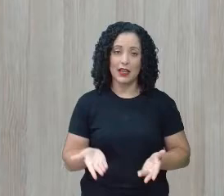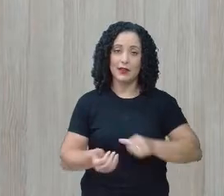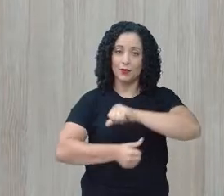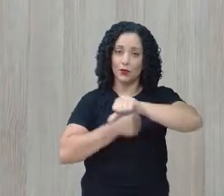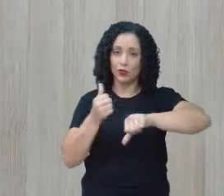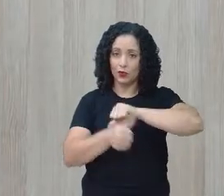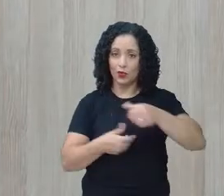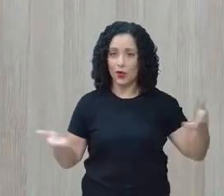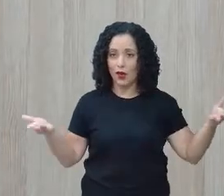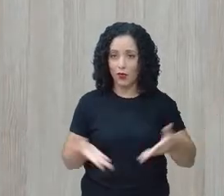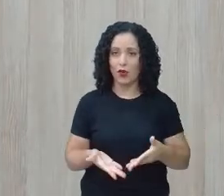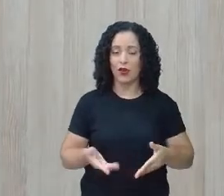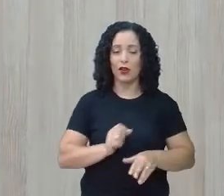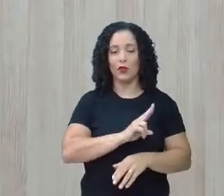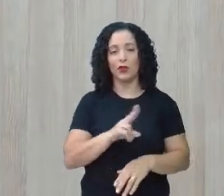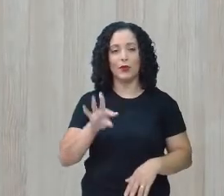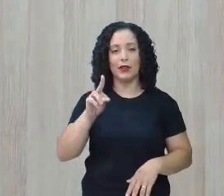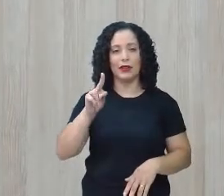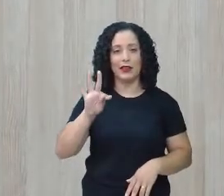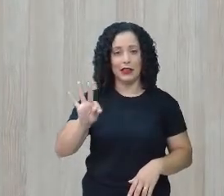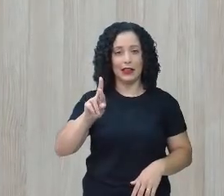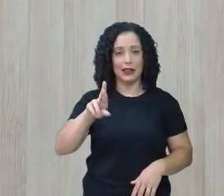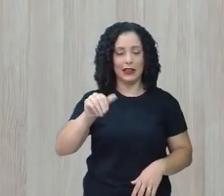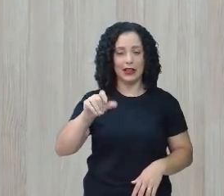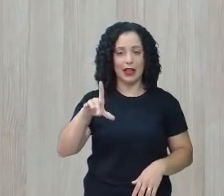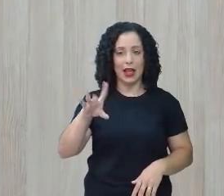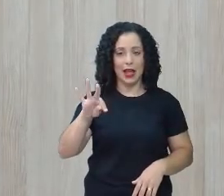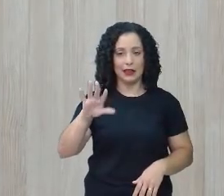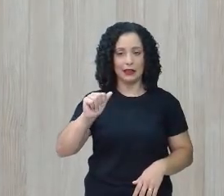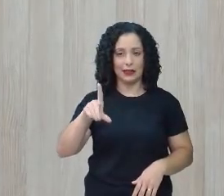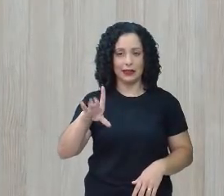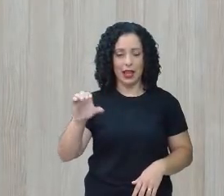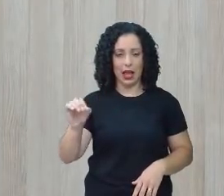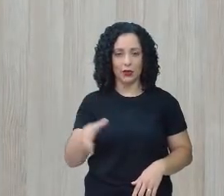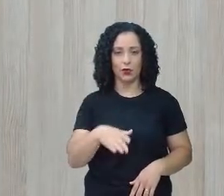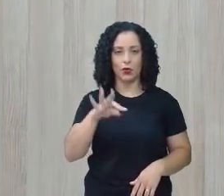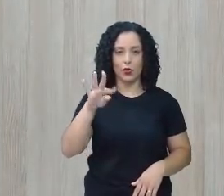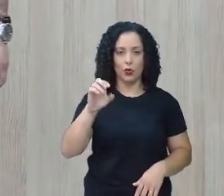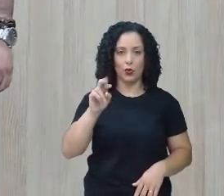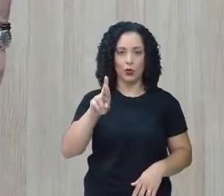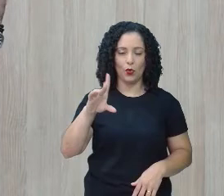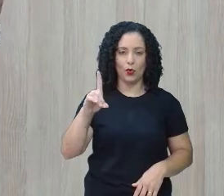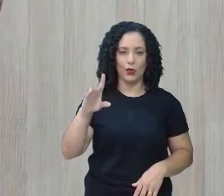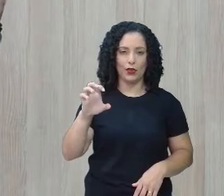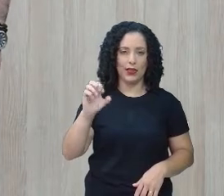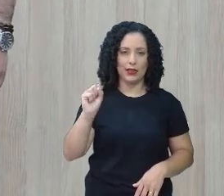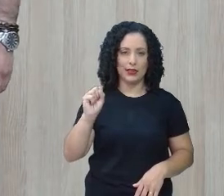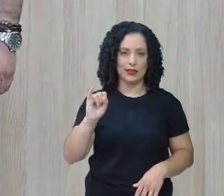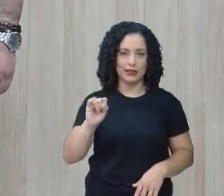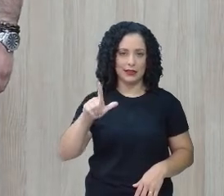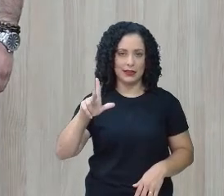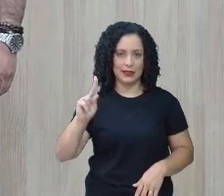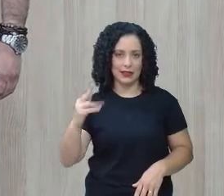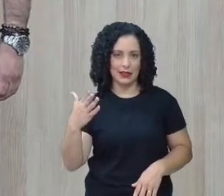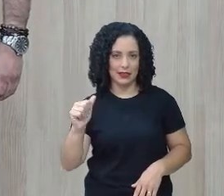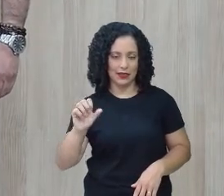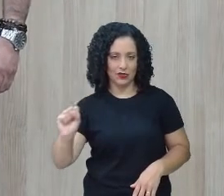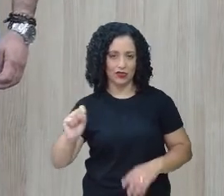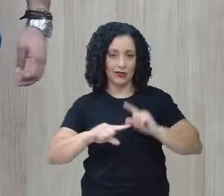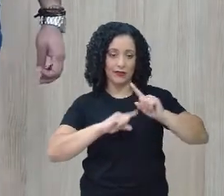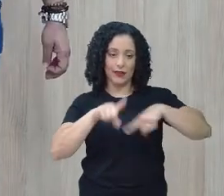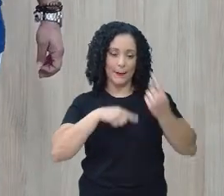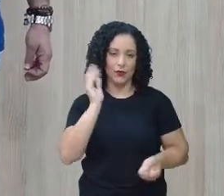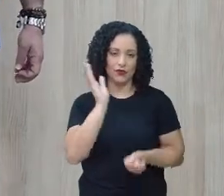para Portugal essa porção aqui do nosso território que é o Brasil,